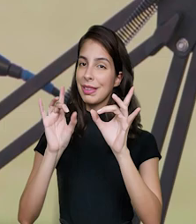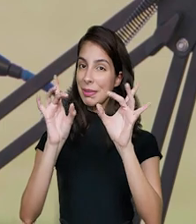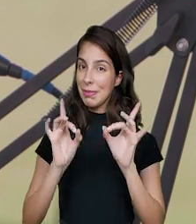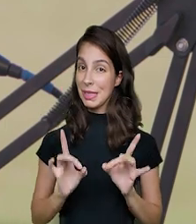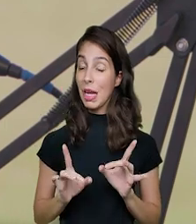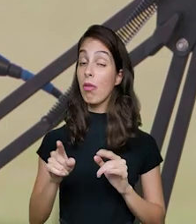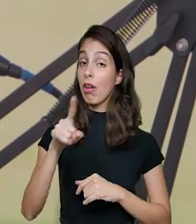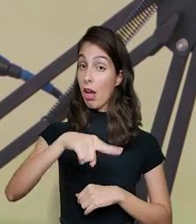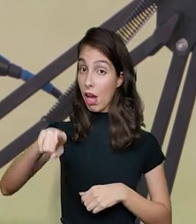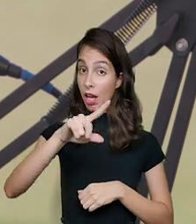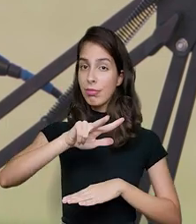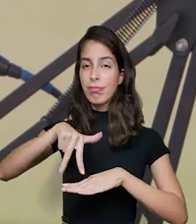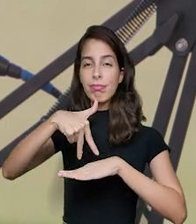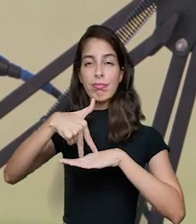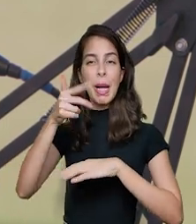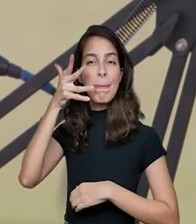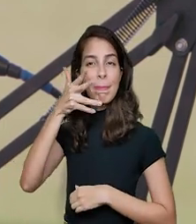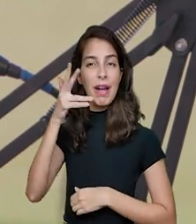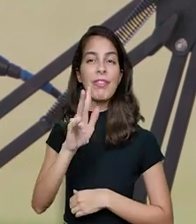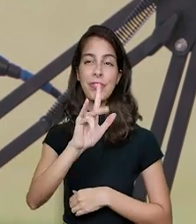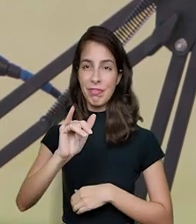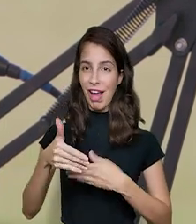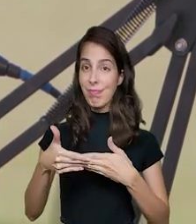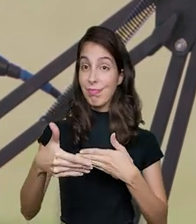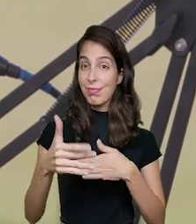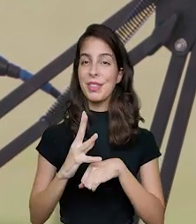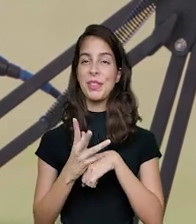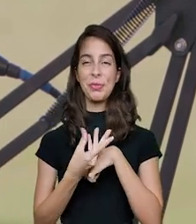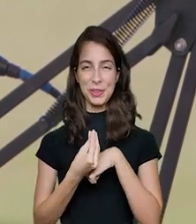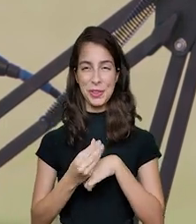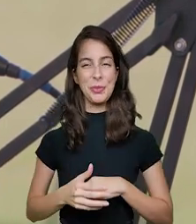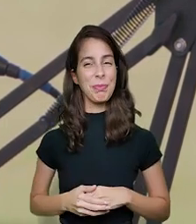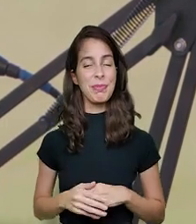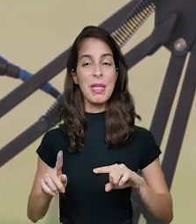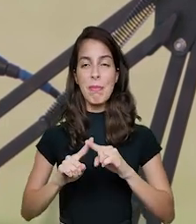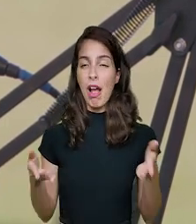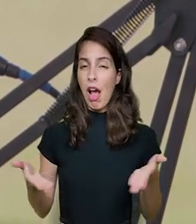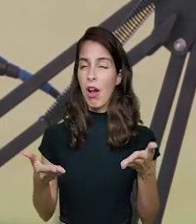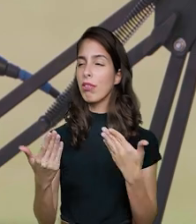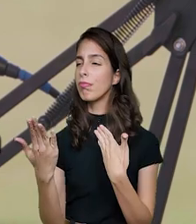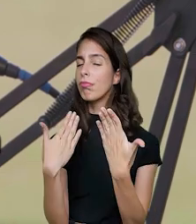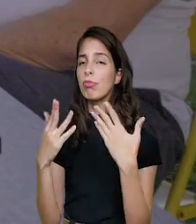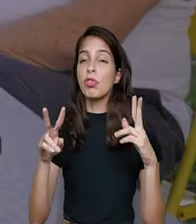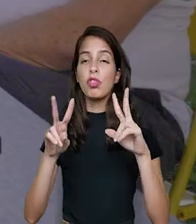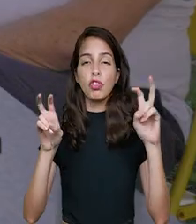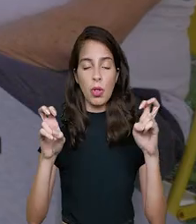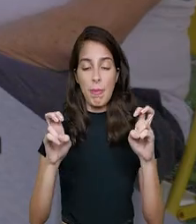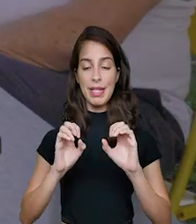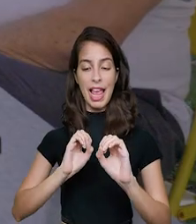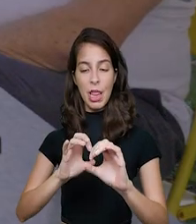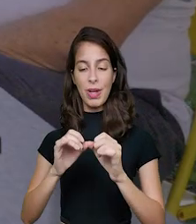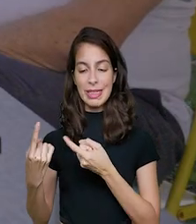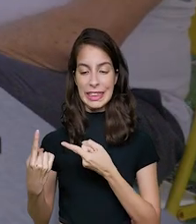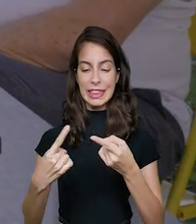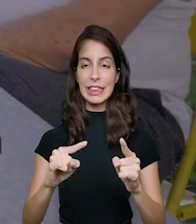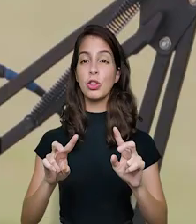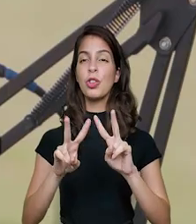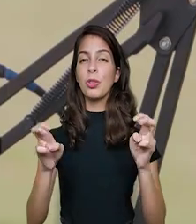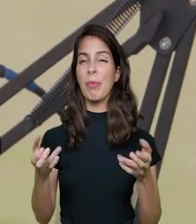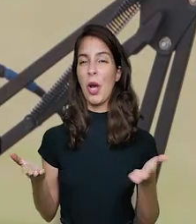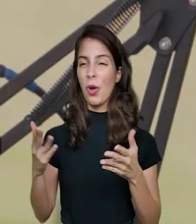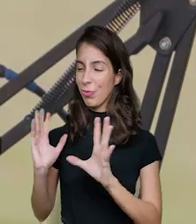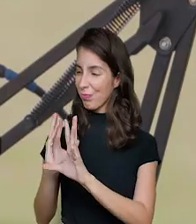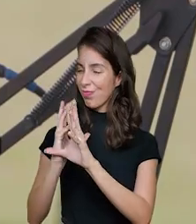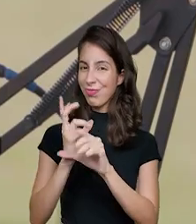evento aqui em diálogo aberto e livre a gente fala sobre os desafios da educação diante da atualidade